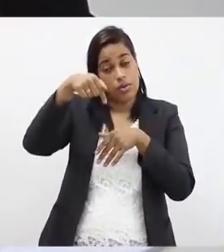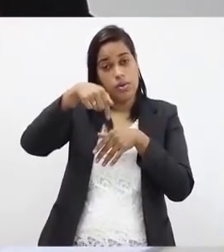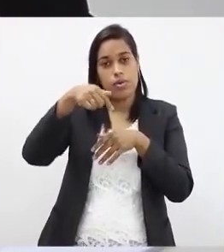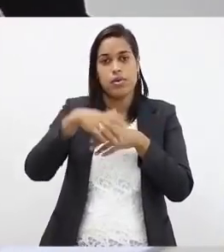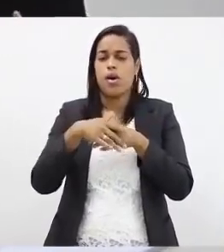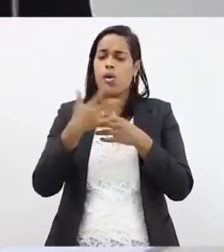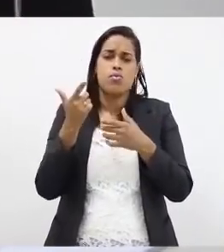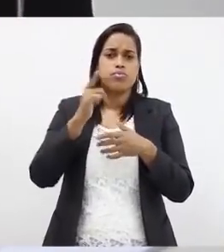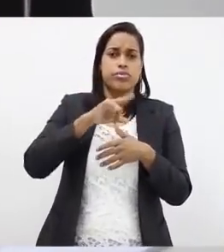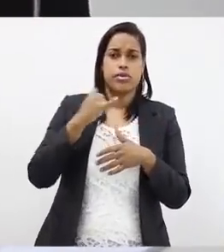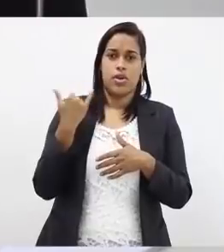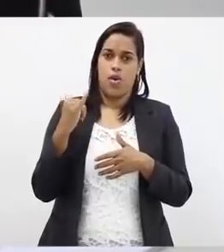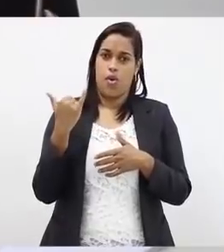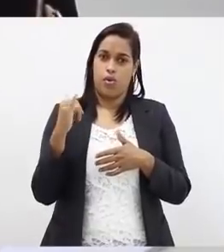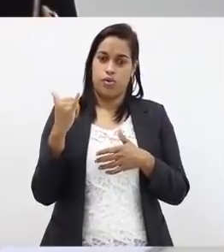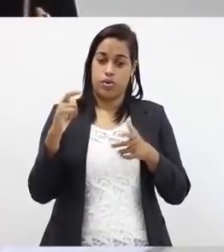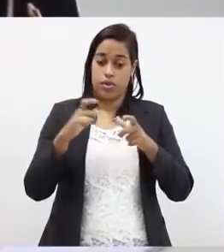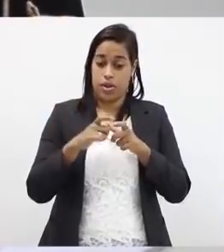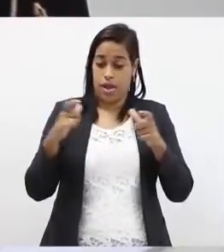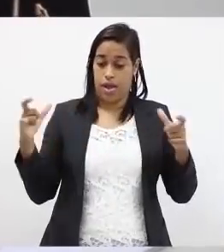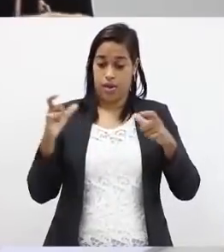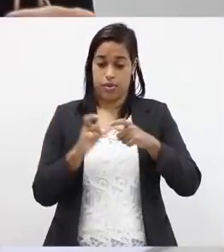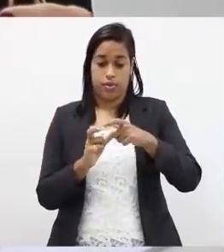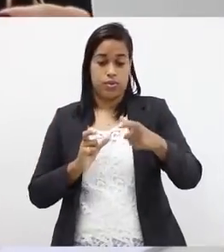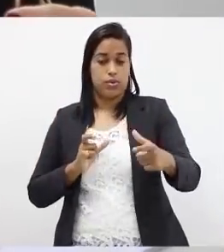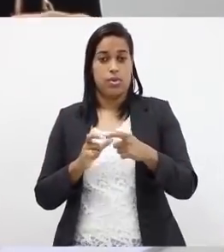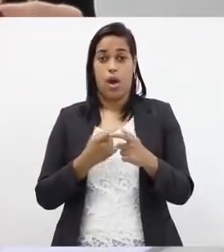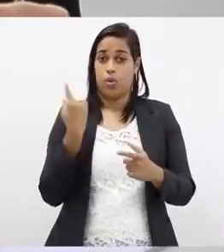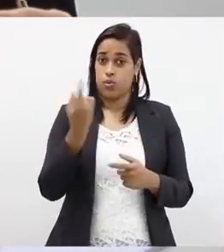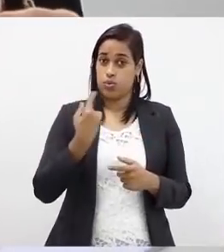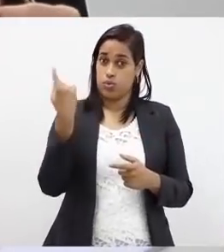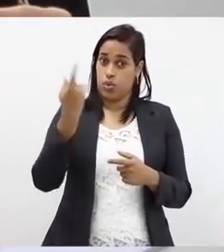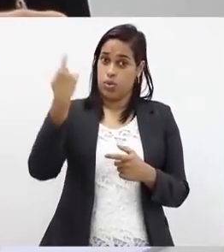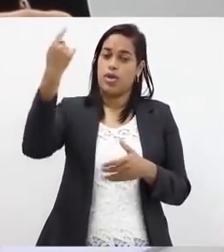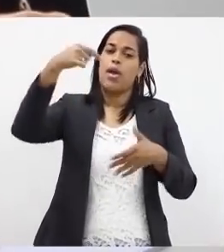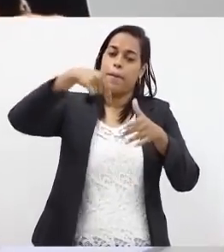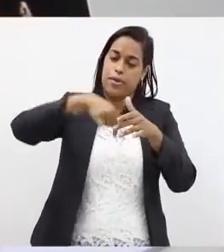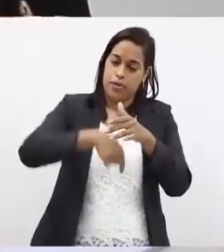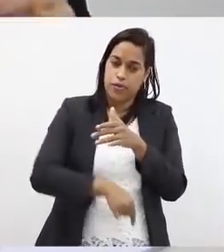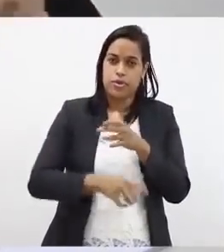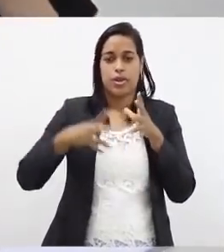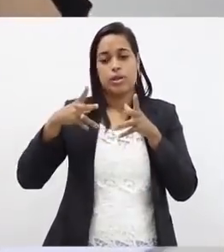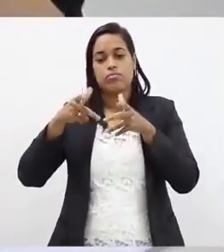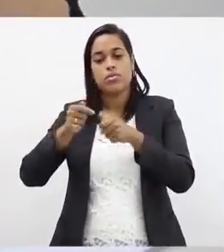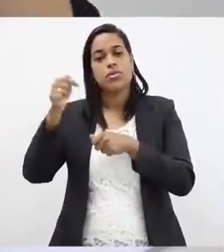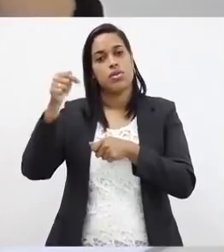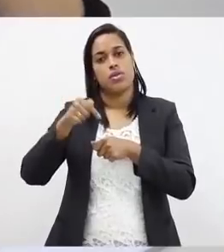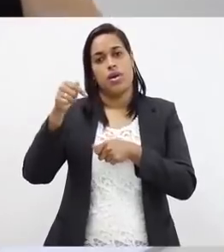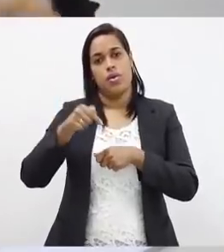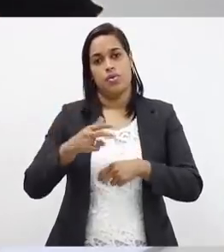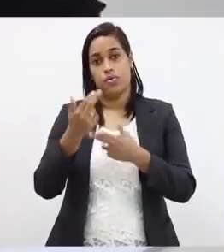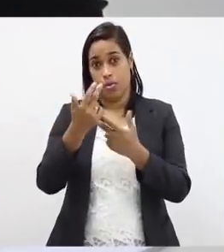de controlar a largura total, a altura total e a profundidade total da peça.